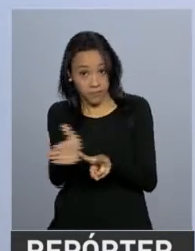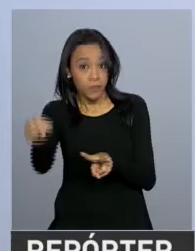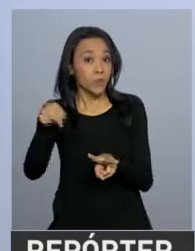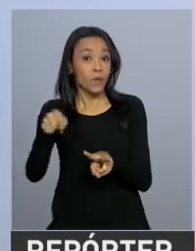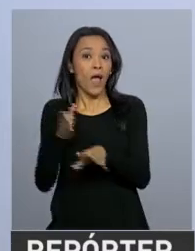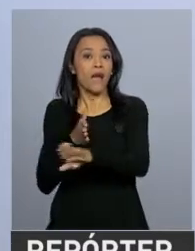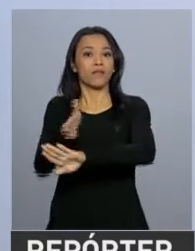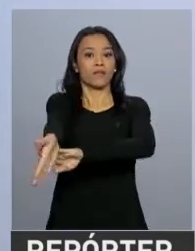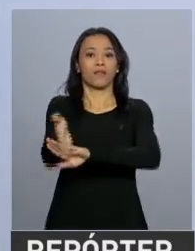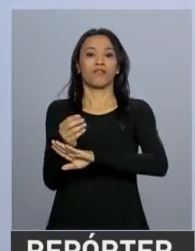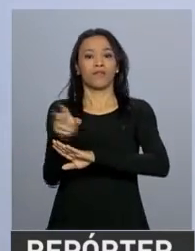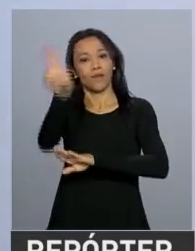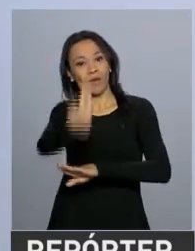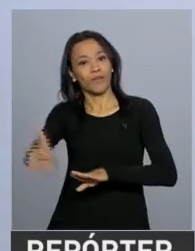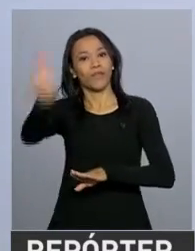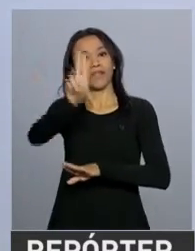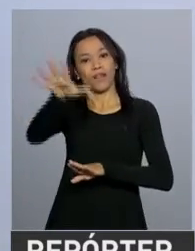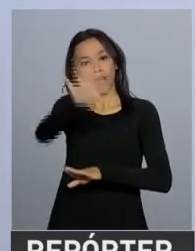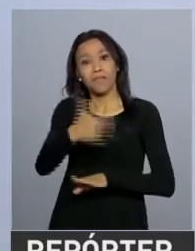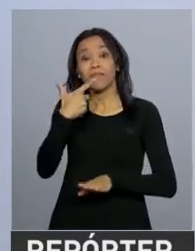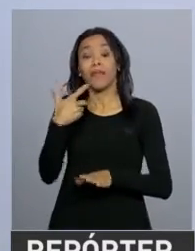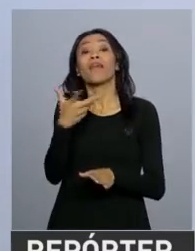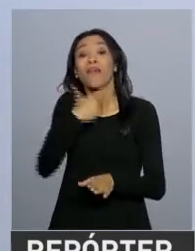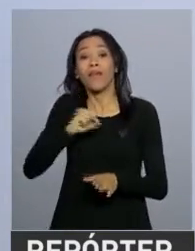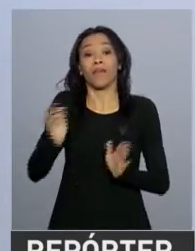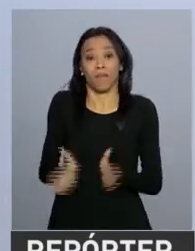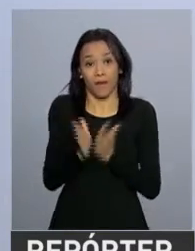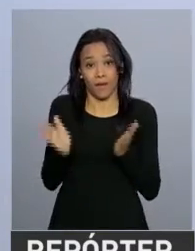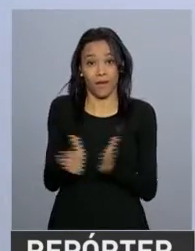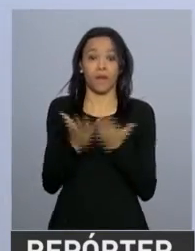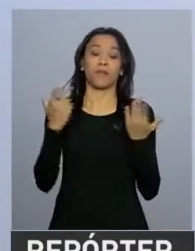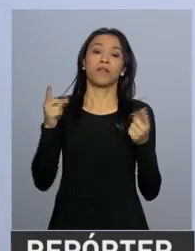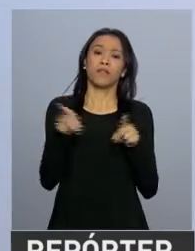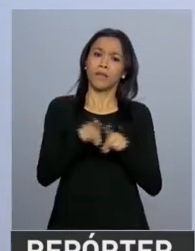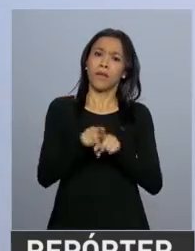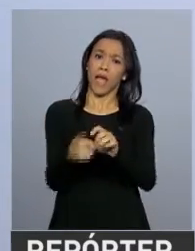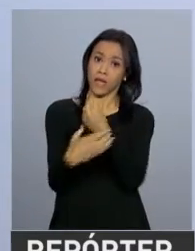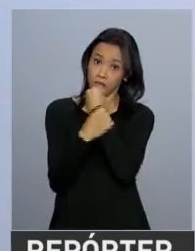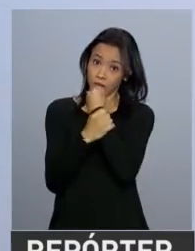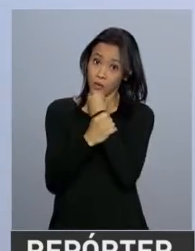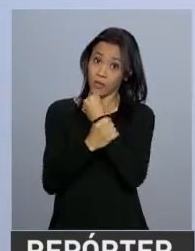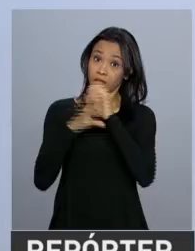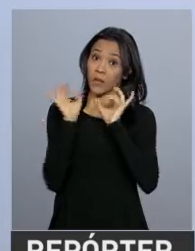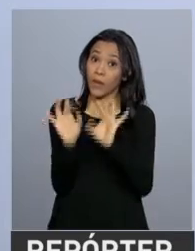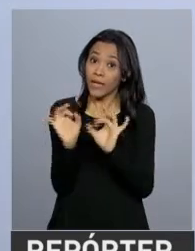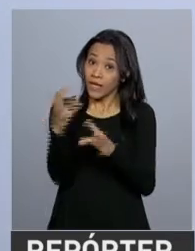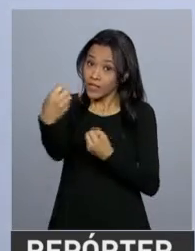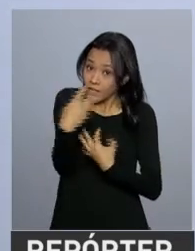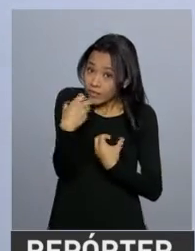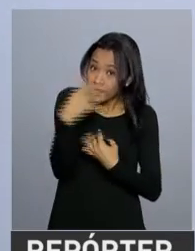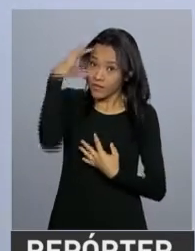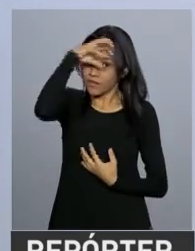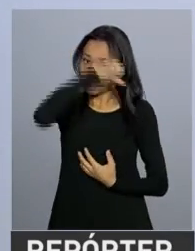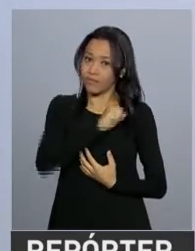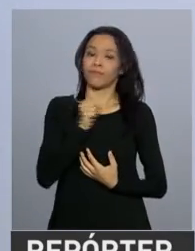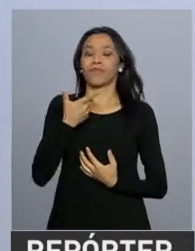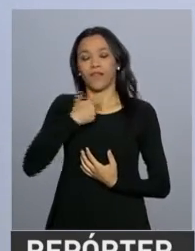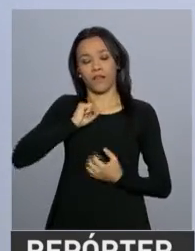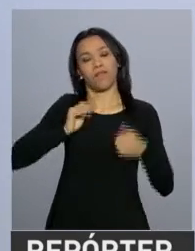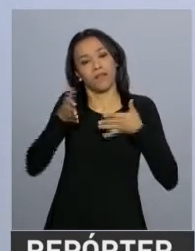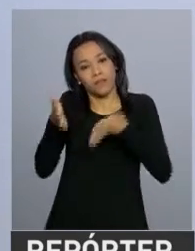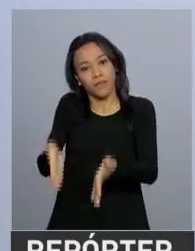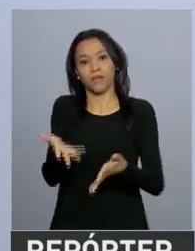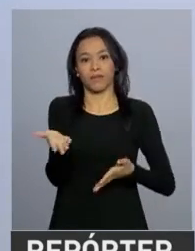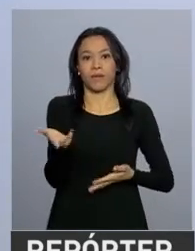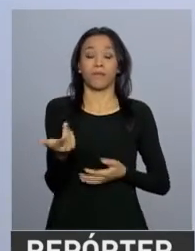à educação superior para quem mais precisa garantindo ao mesmo tempo a qualidade de ensino da educação que participa do